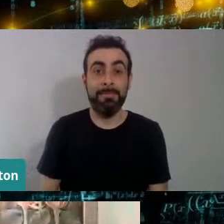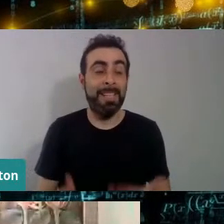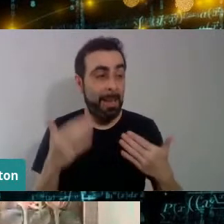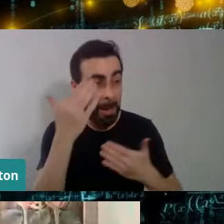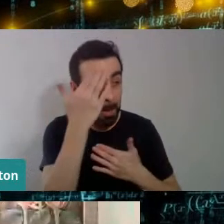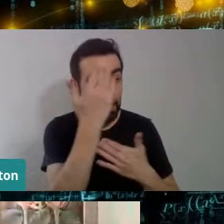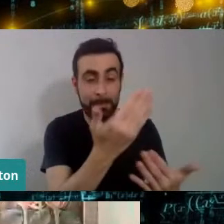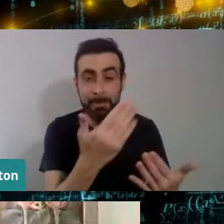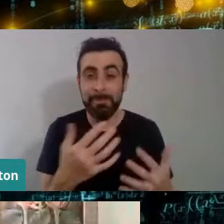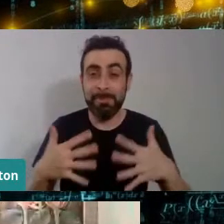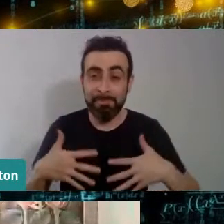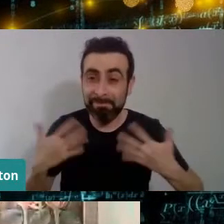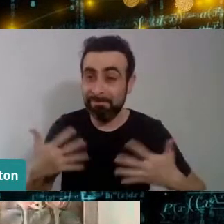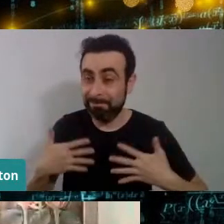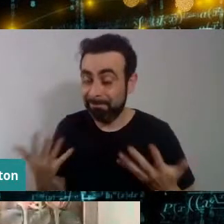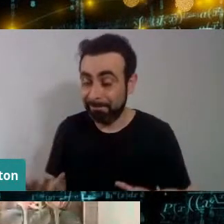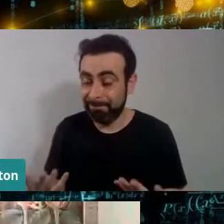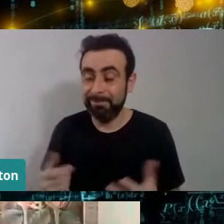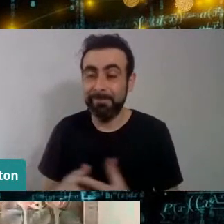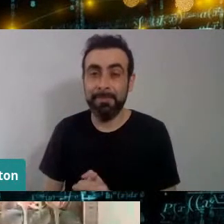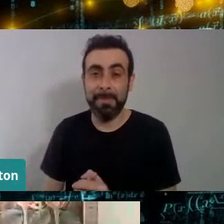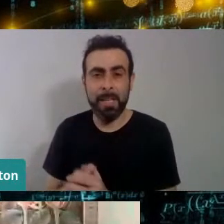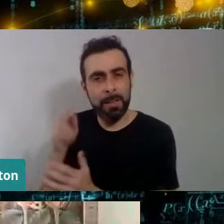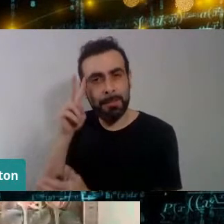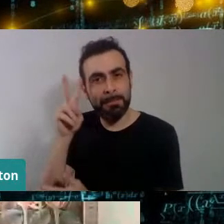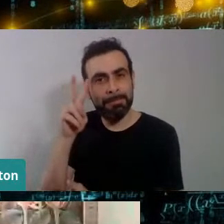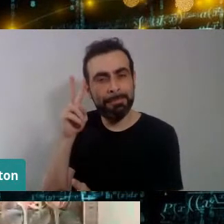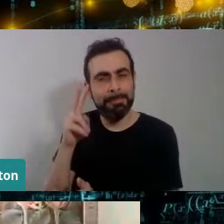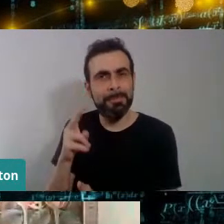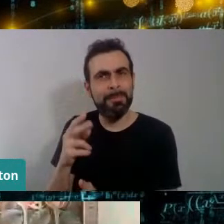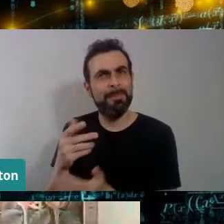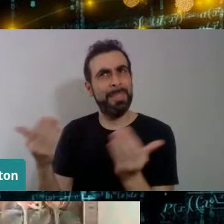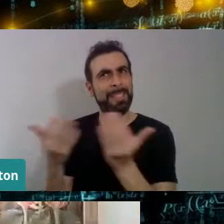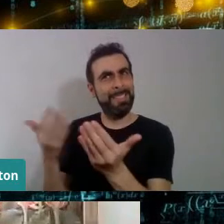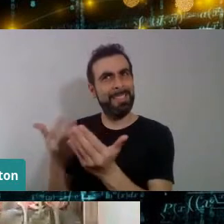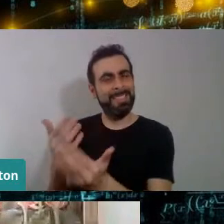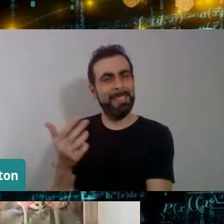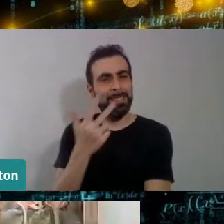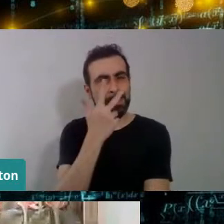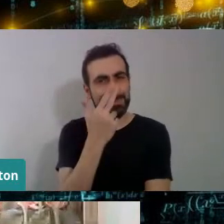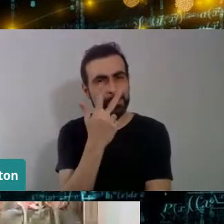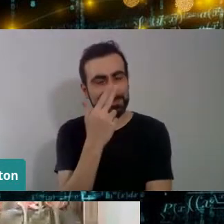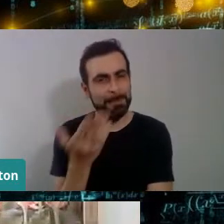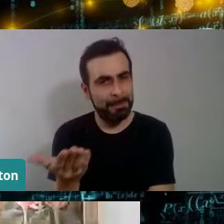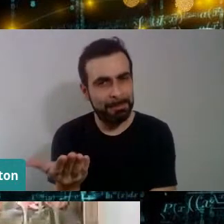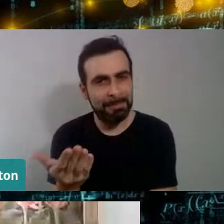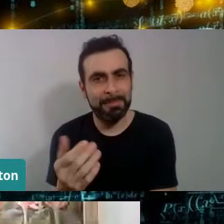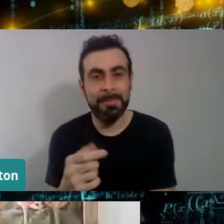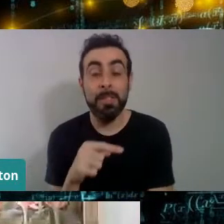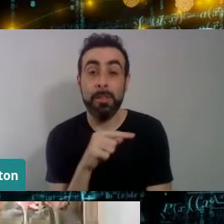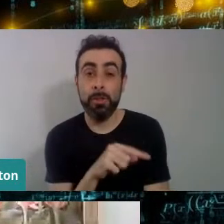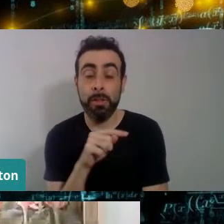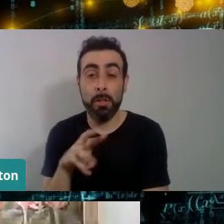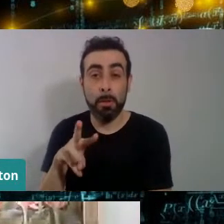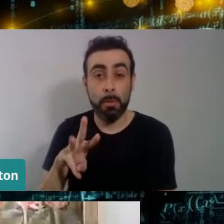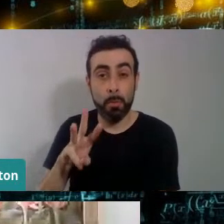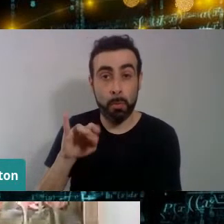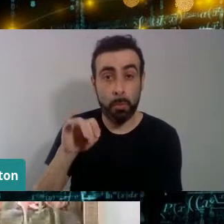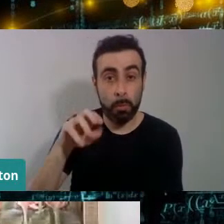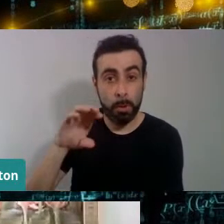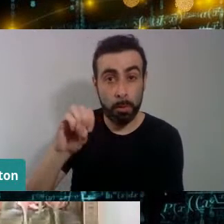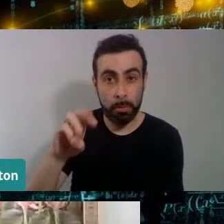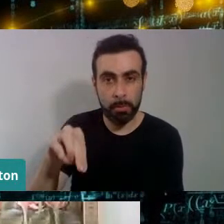É uma alegria. Então, eu lembro como se fosse hoje. O professor Wilson Claudino, ele